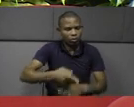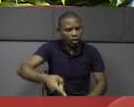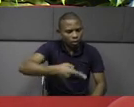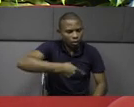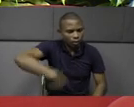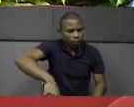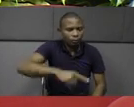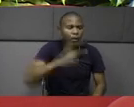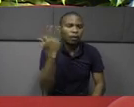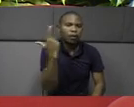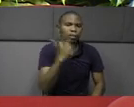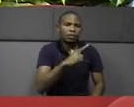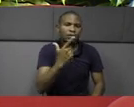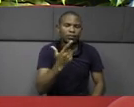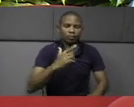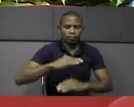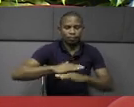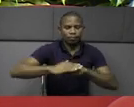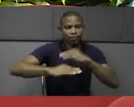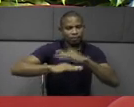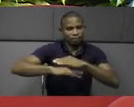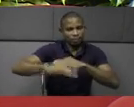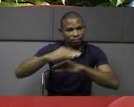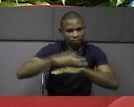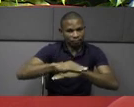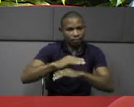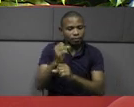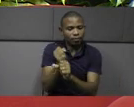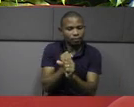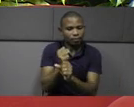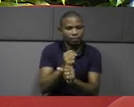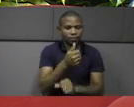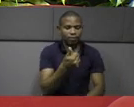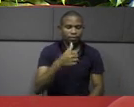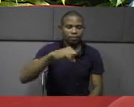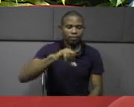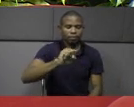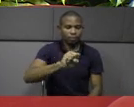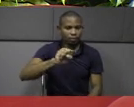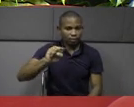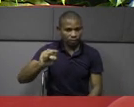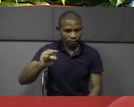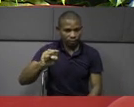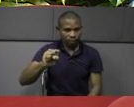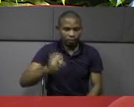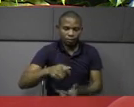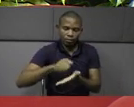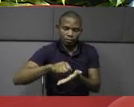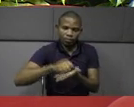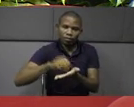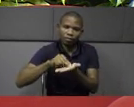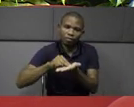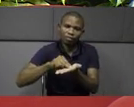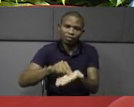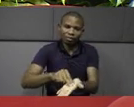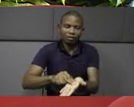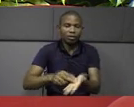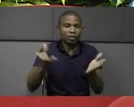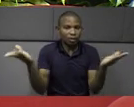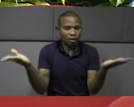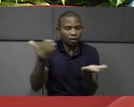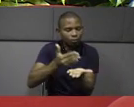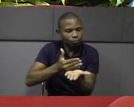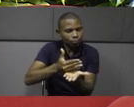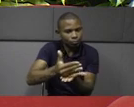muito a partir de 1988 a partir da carta magna é como se fosse um marco zero do nosso